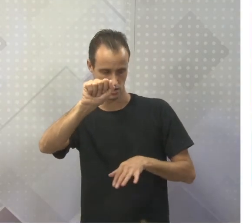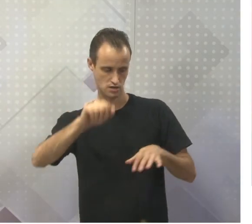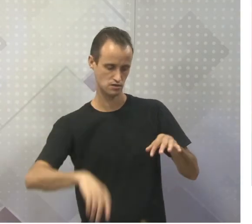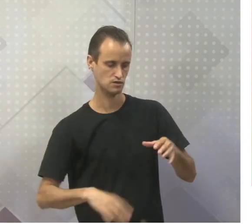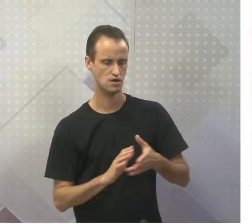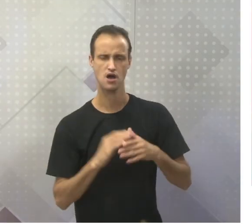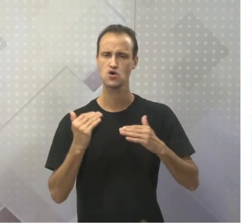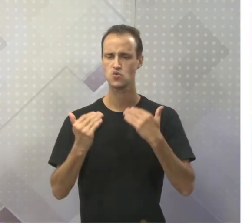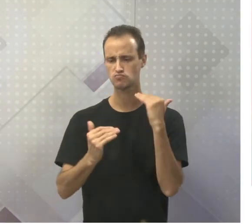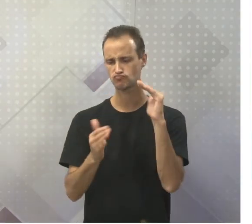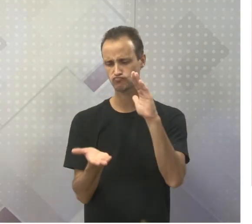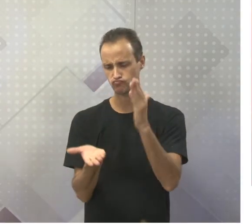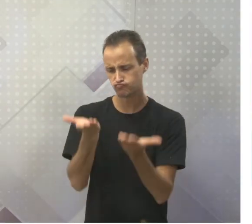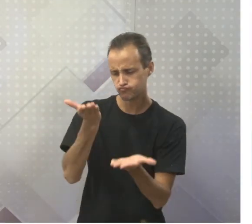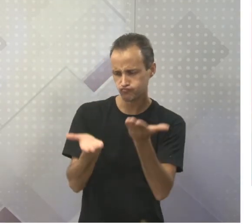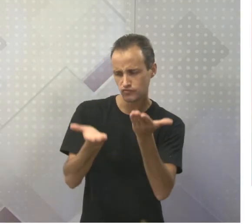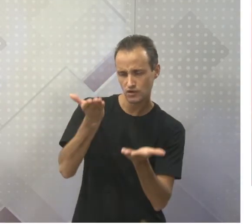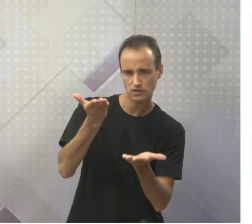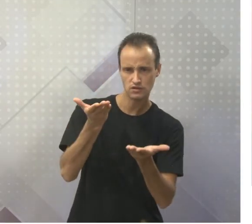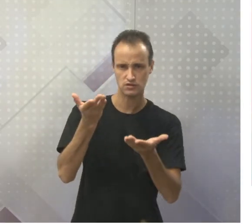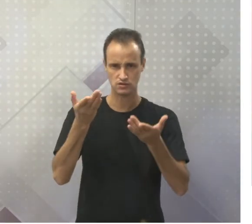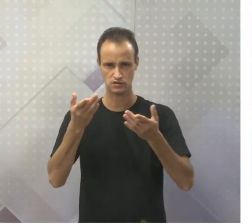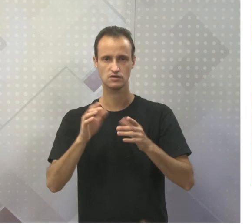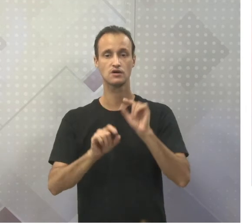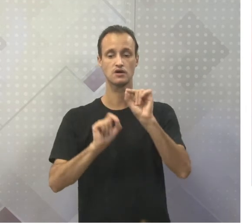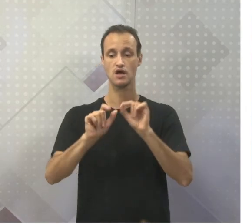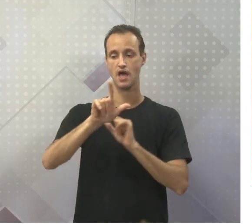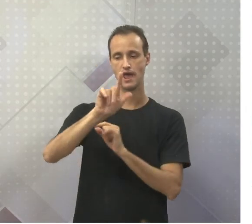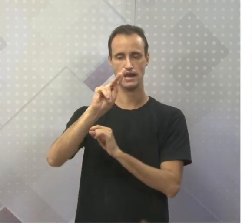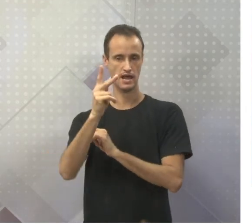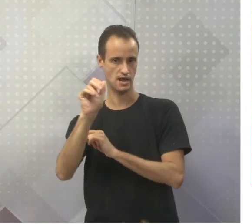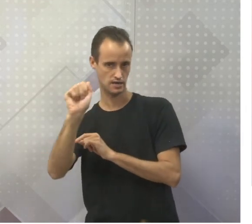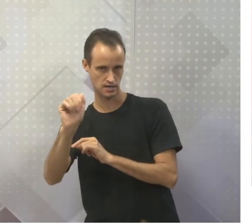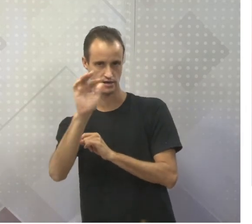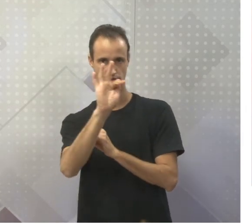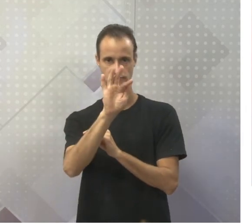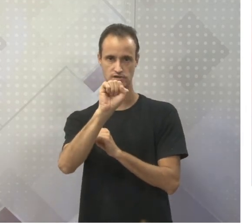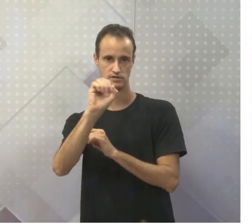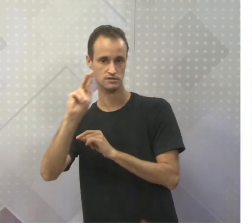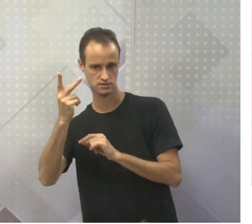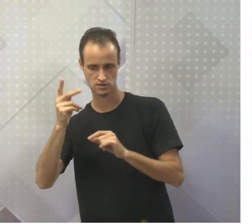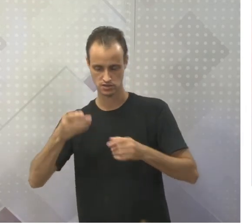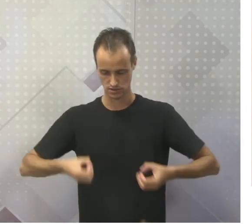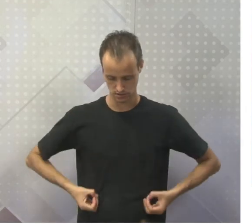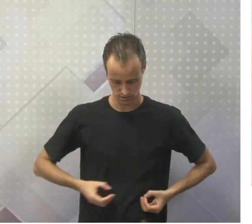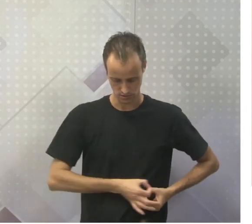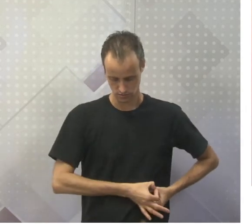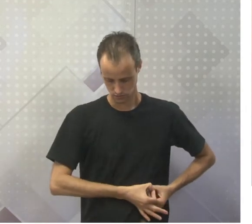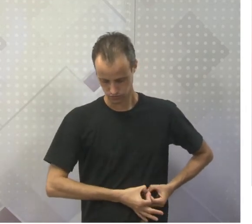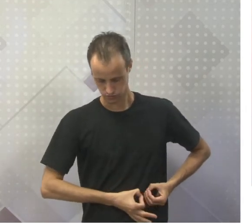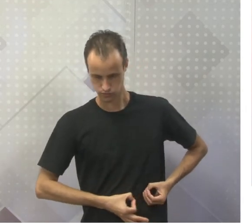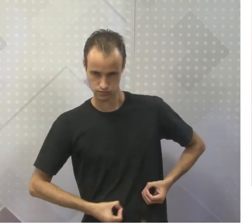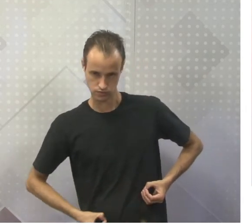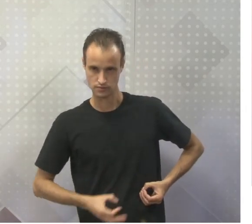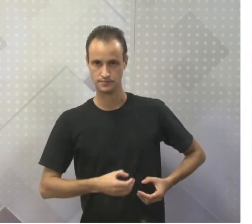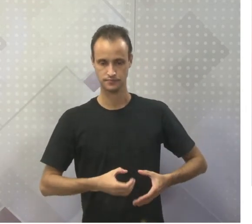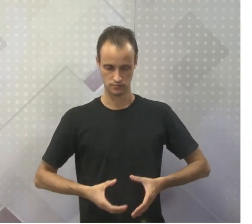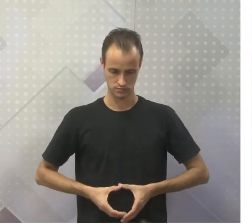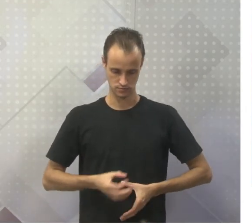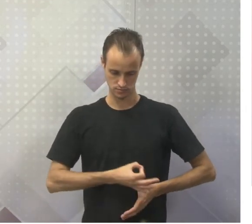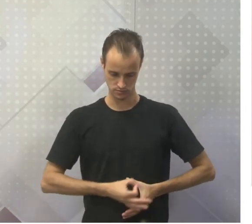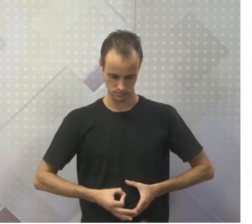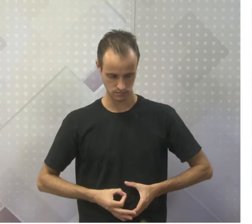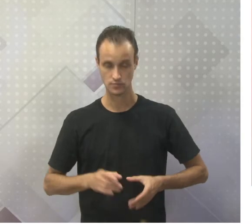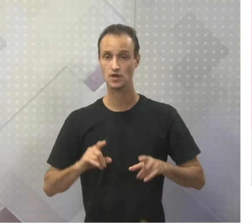Regulação da reprodução feminina, FSH e LH, induz a ovulação. Então, nas próximas aulas a gente vai falar de